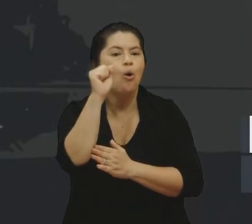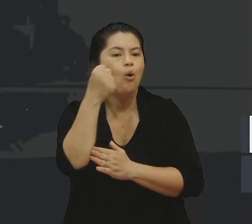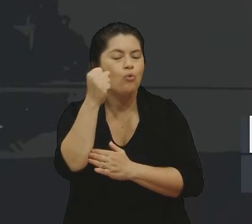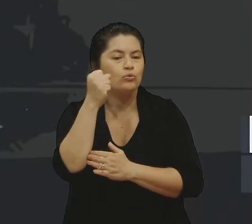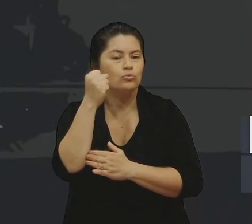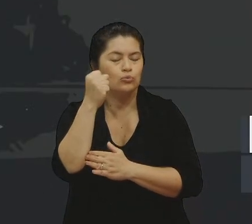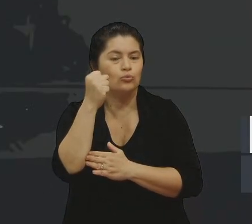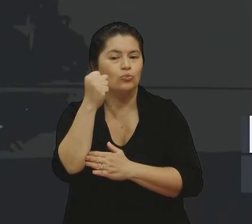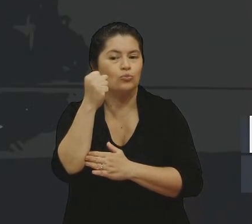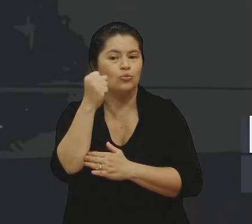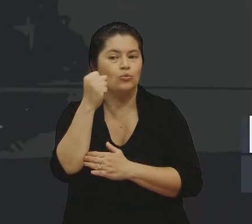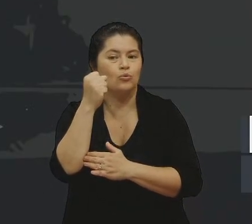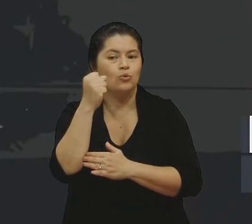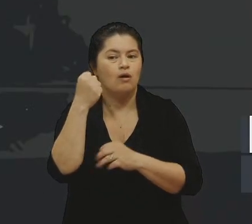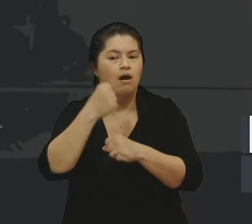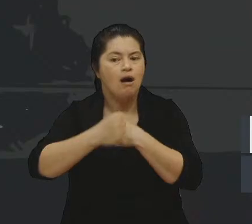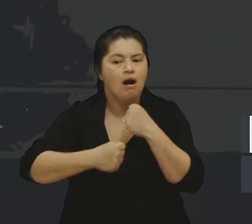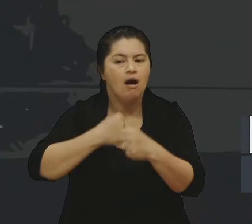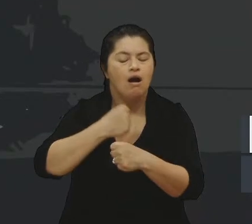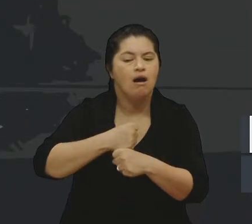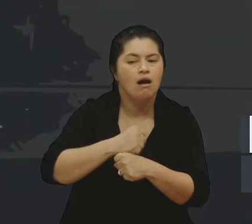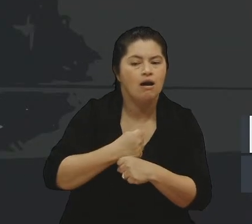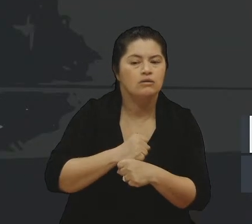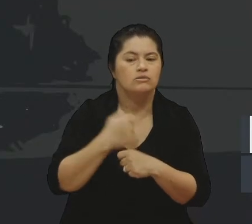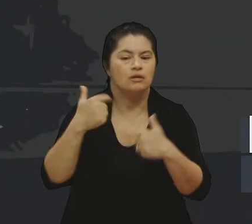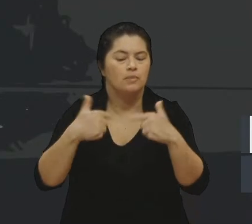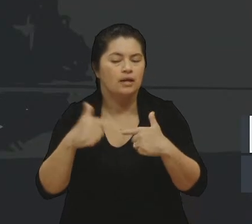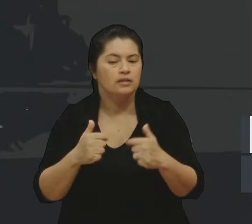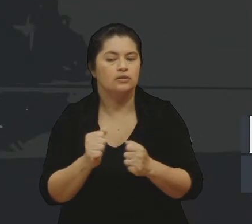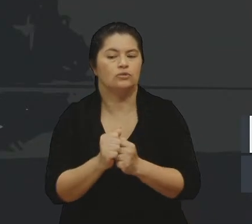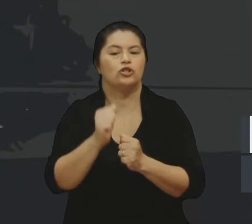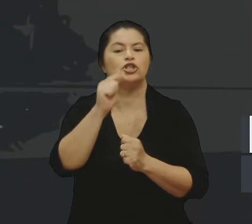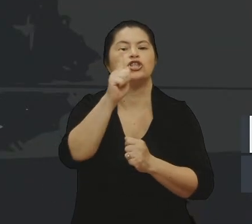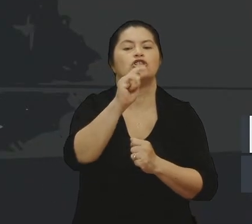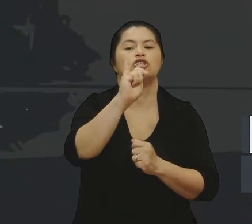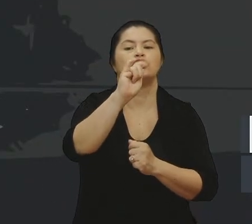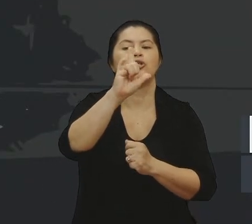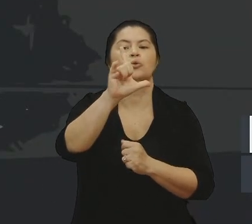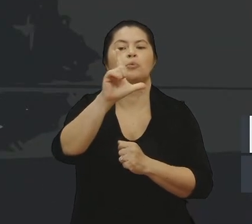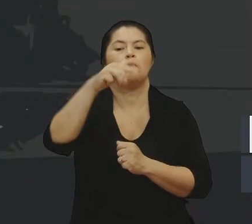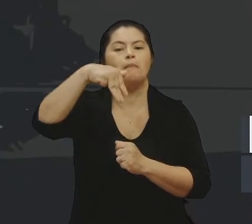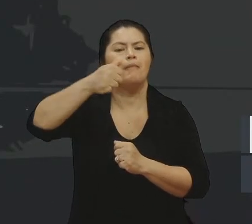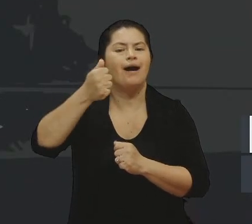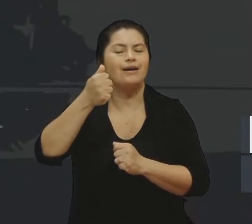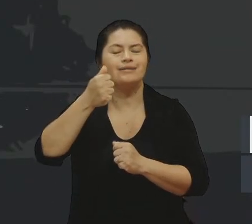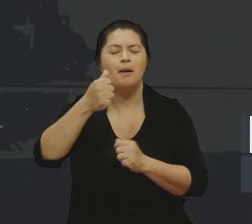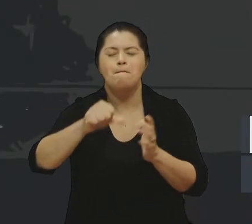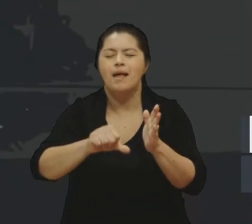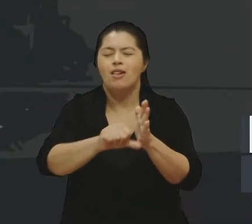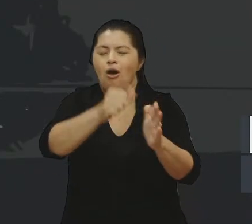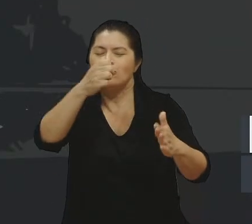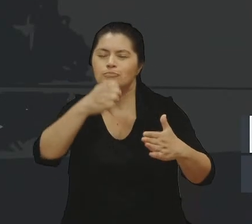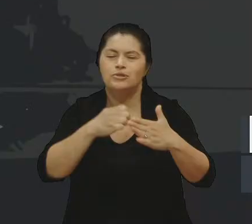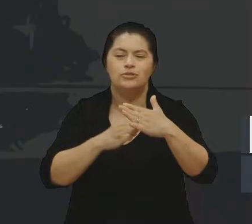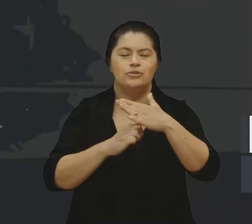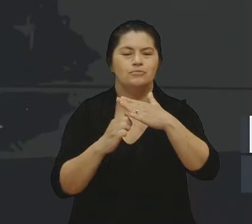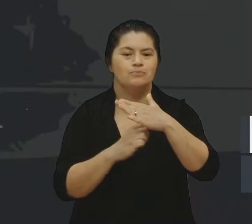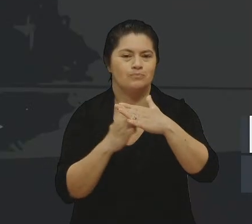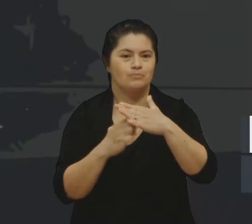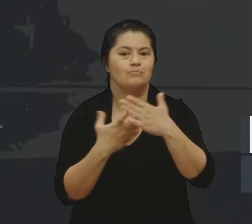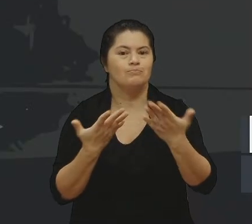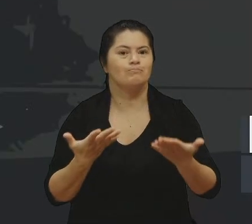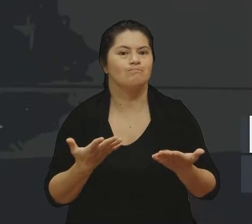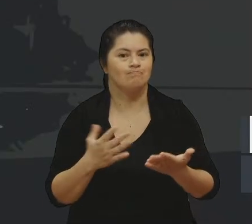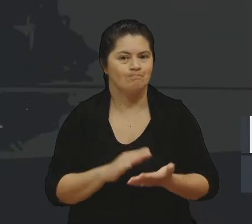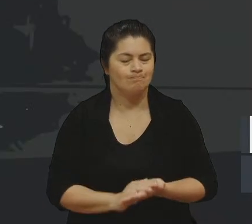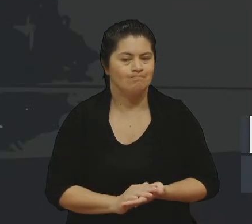empresário de restaurantes empresariais. E eu vou dizer para vocês, foi o melhor MBA que eu poderia ter feito na vida. Foi trabalhar com esse cara. Por